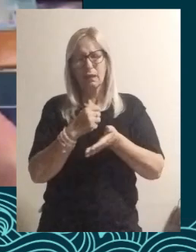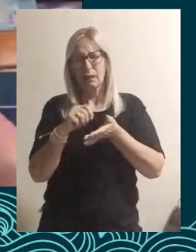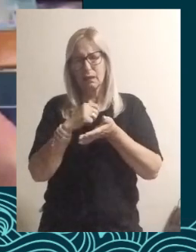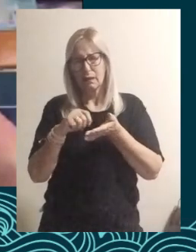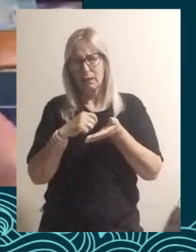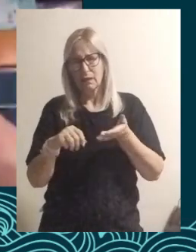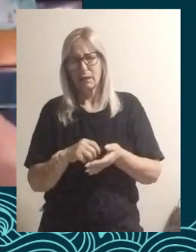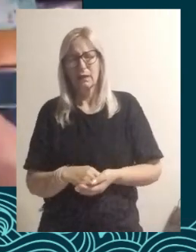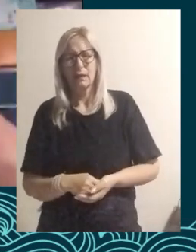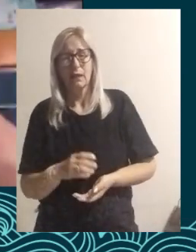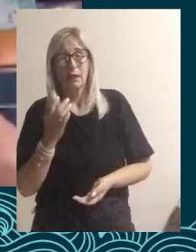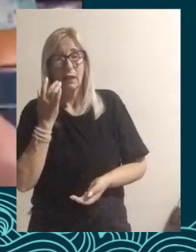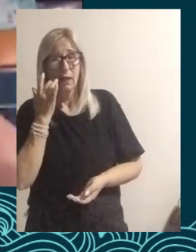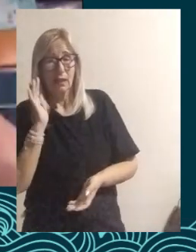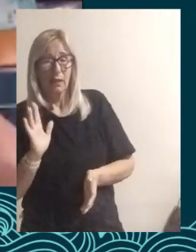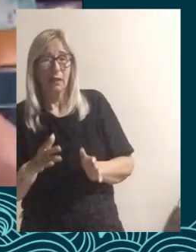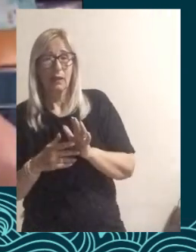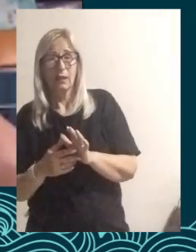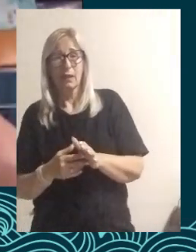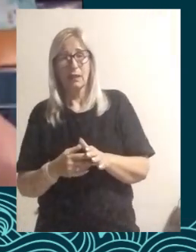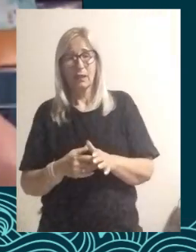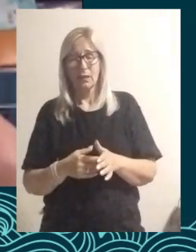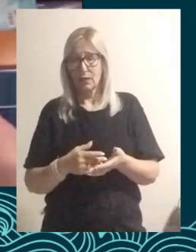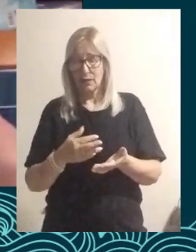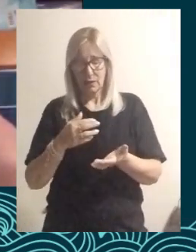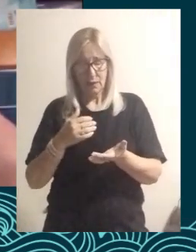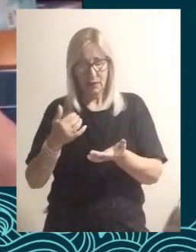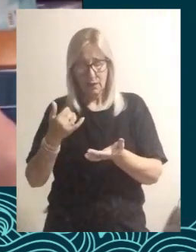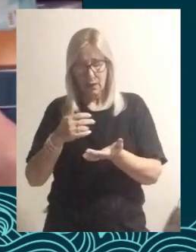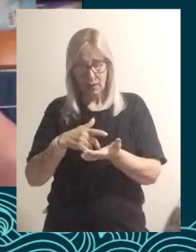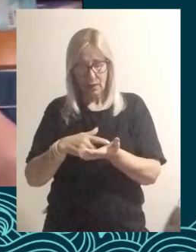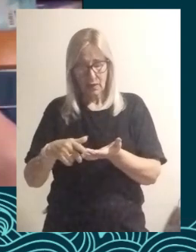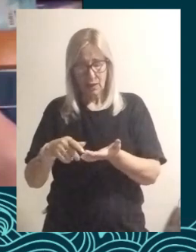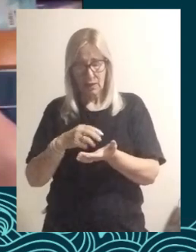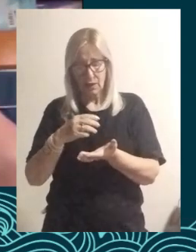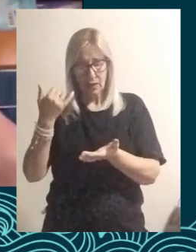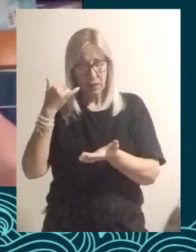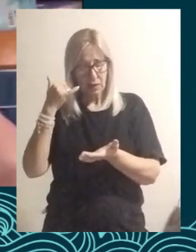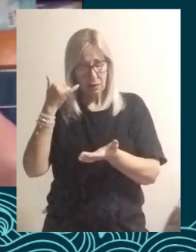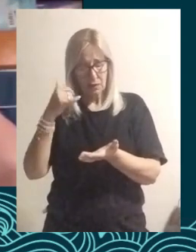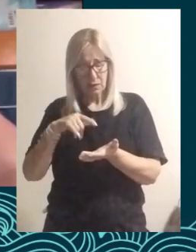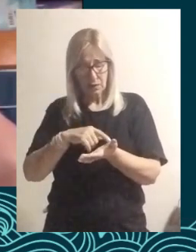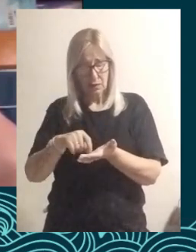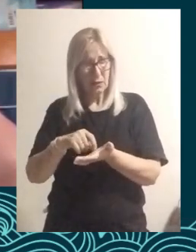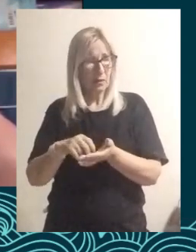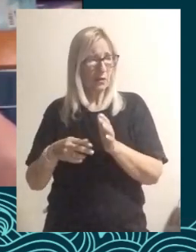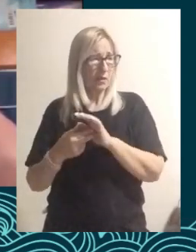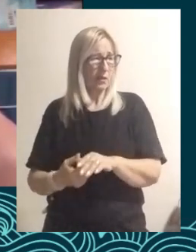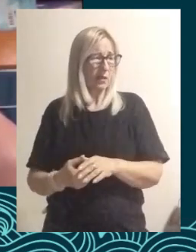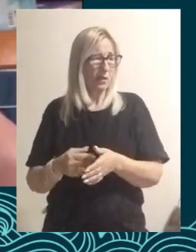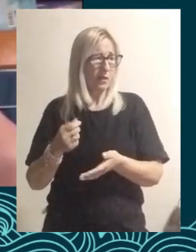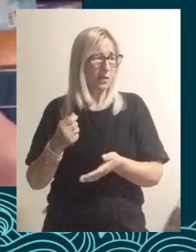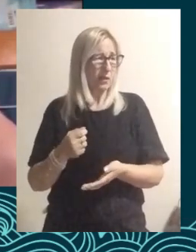escrever parece uma coisa cansativa quando é tão fácil a gente só pegar o telefone ou ligar a televisão e ficar vendo o